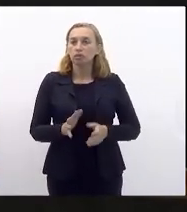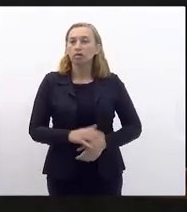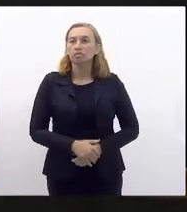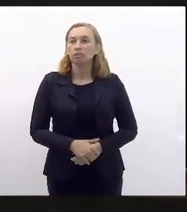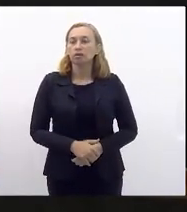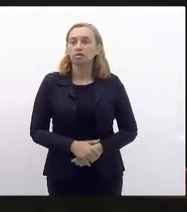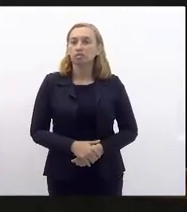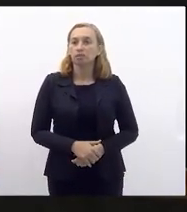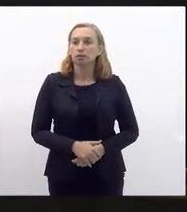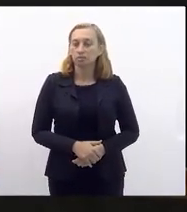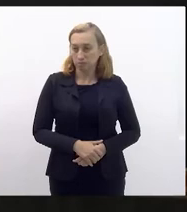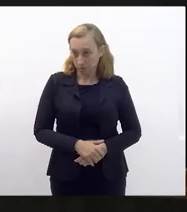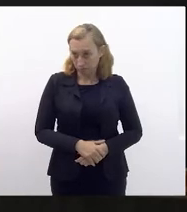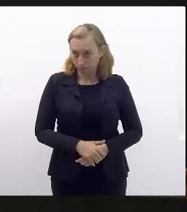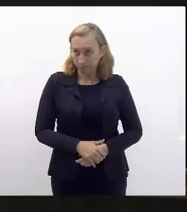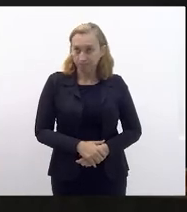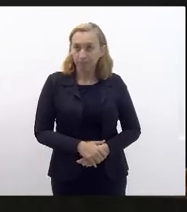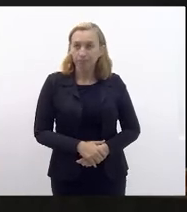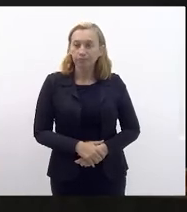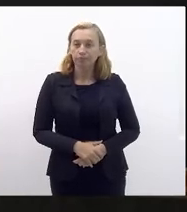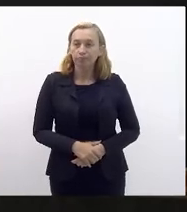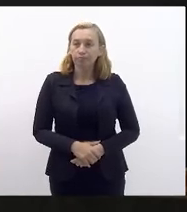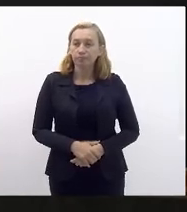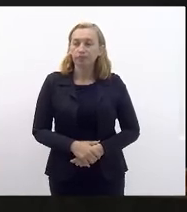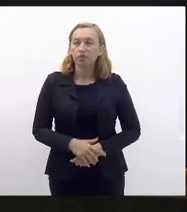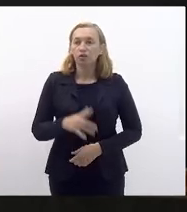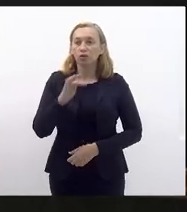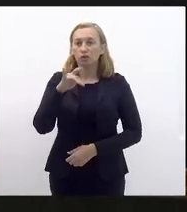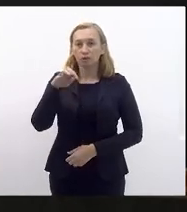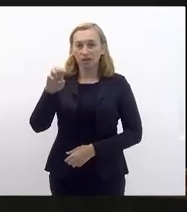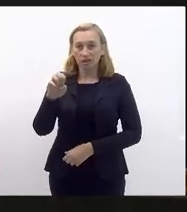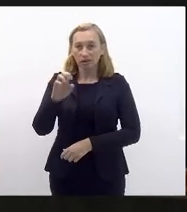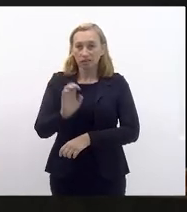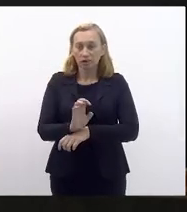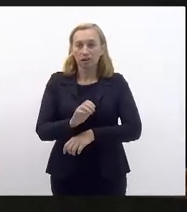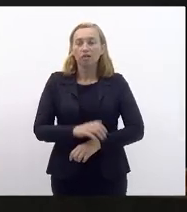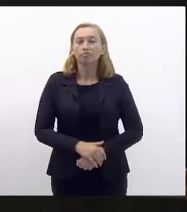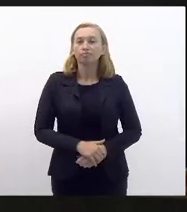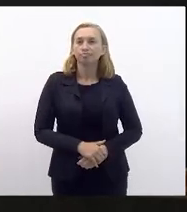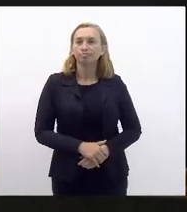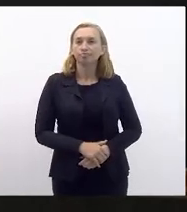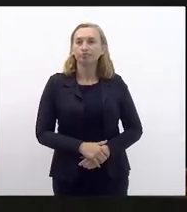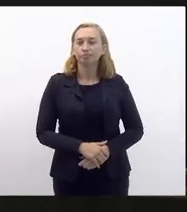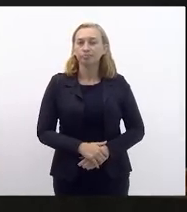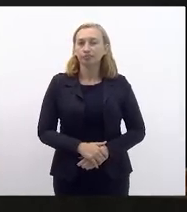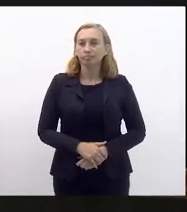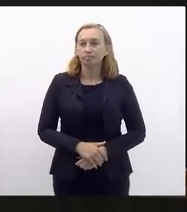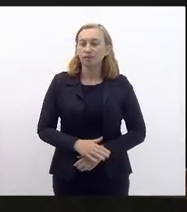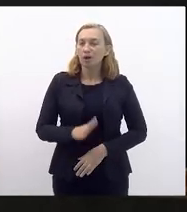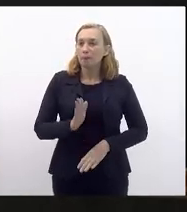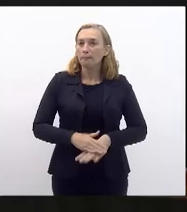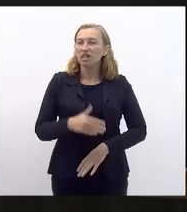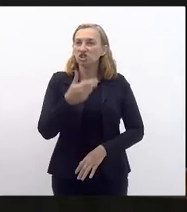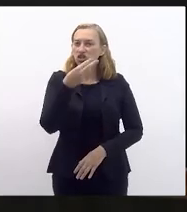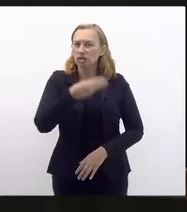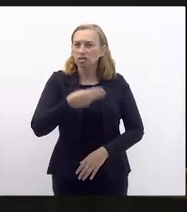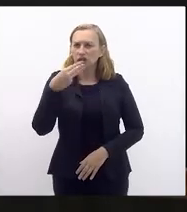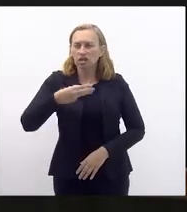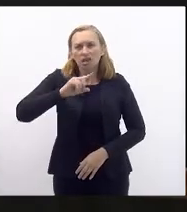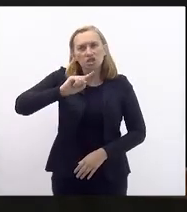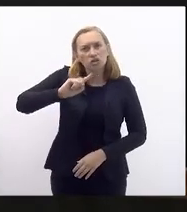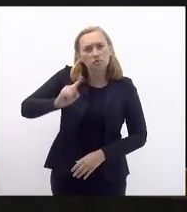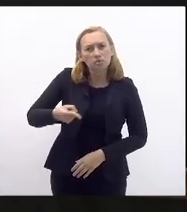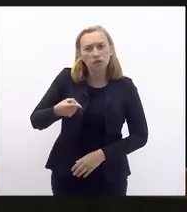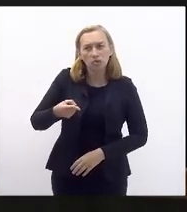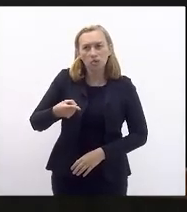pujante estada pujante estado Fluminense atualmente com mais de 33 mil